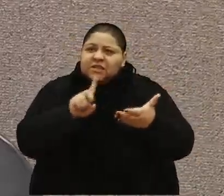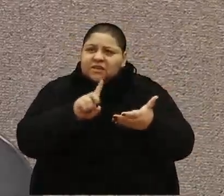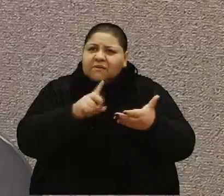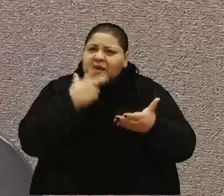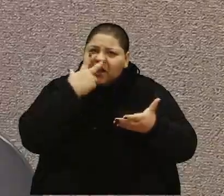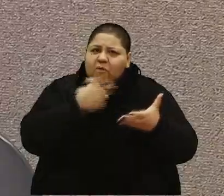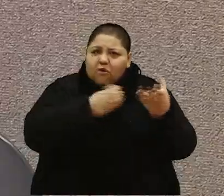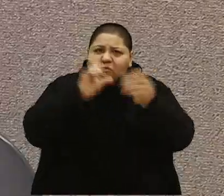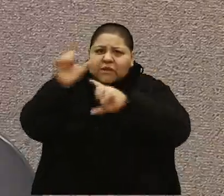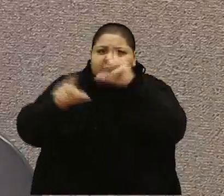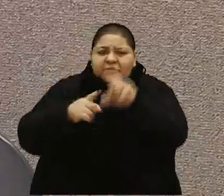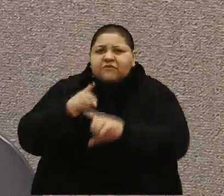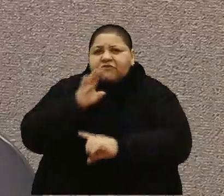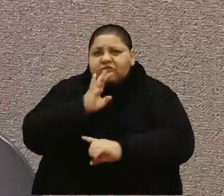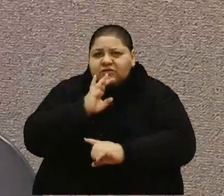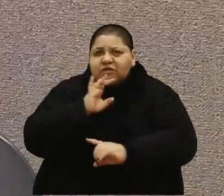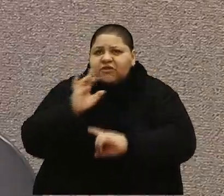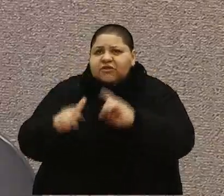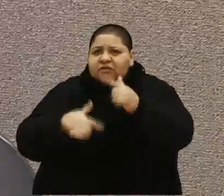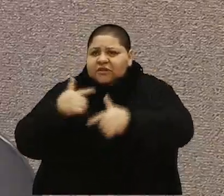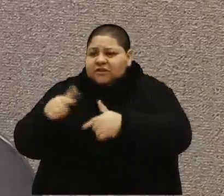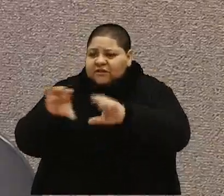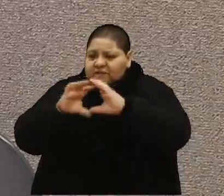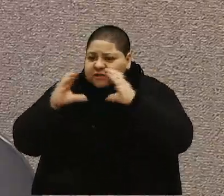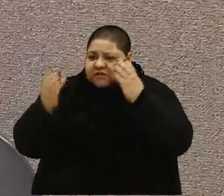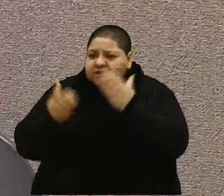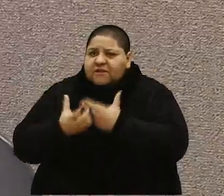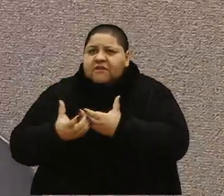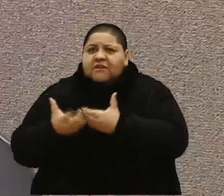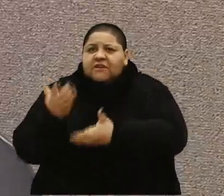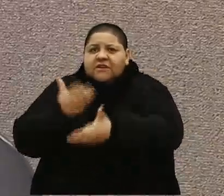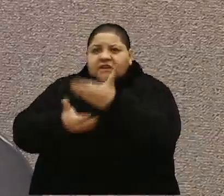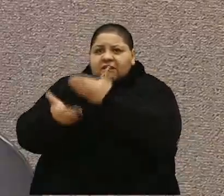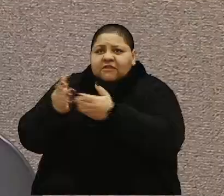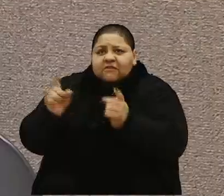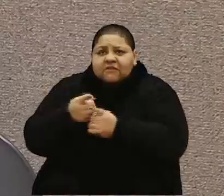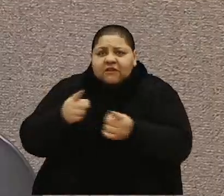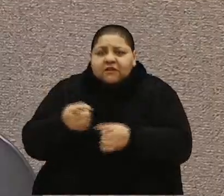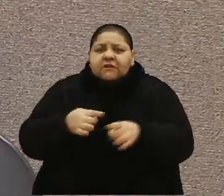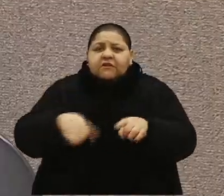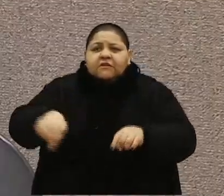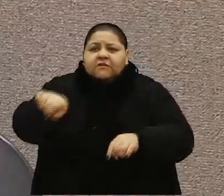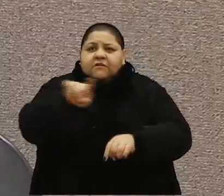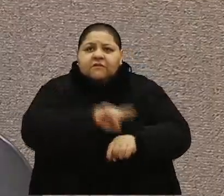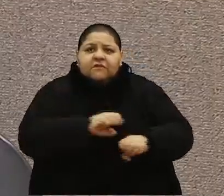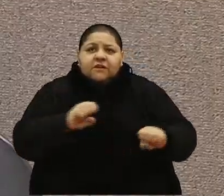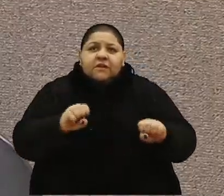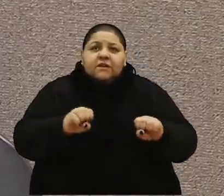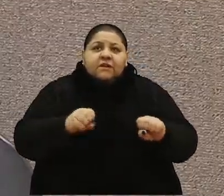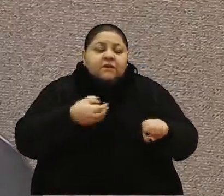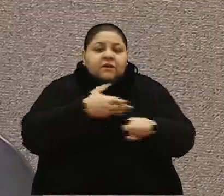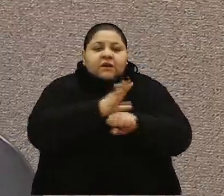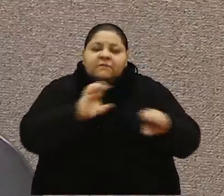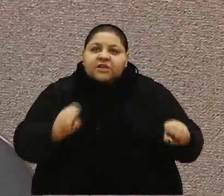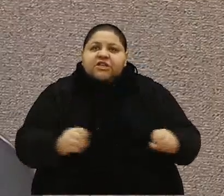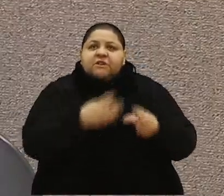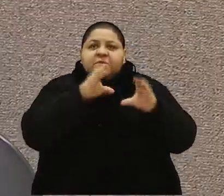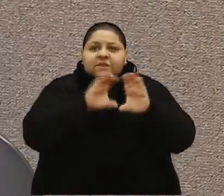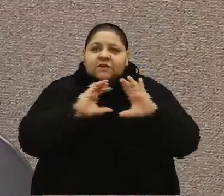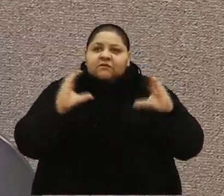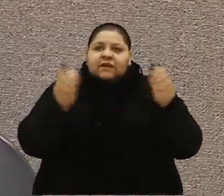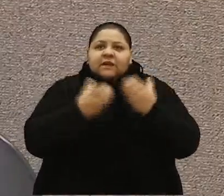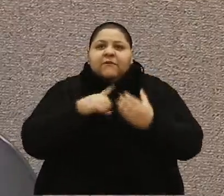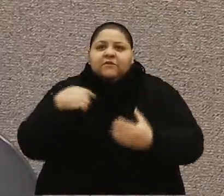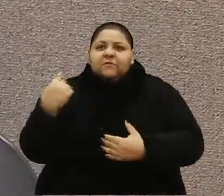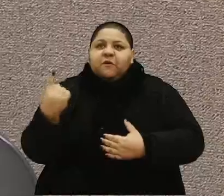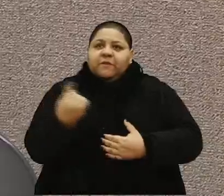que a gente conhece? Que trabalha na comunidade, que é atendente de copa, que é churrasqueiro, que se envolve na festa da comunidade. A nossa cidade, o